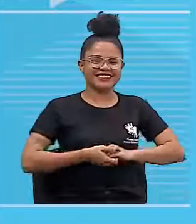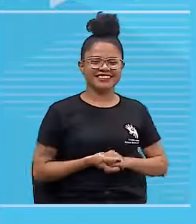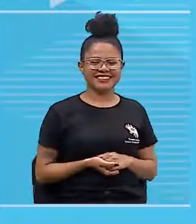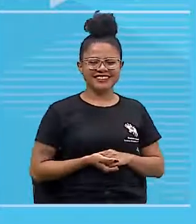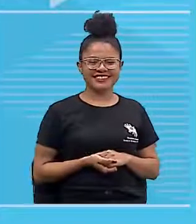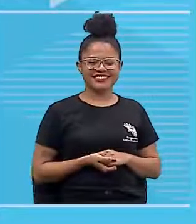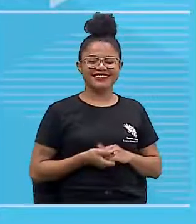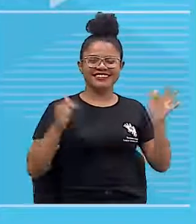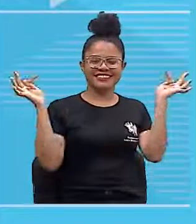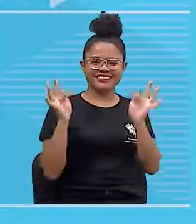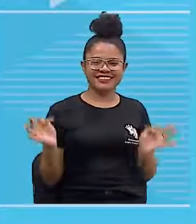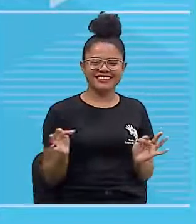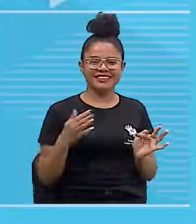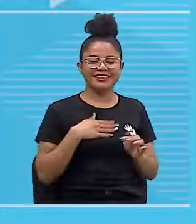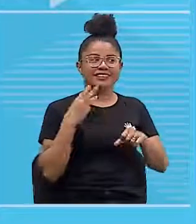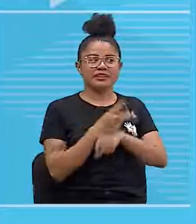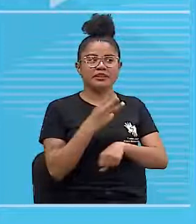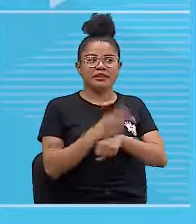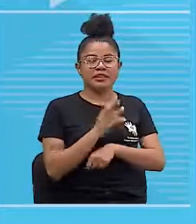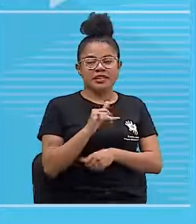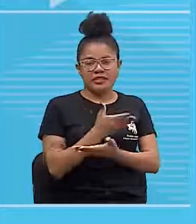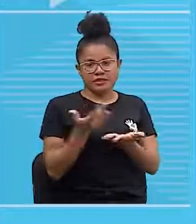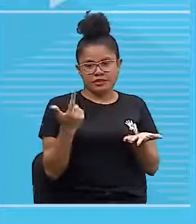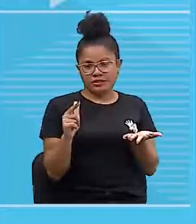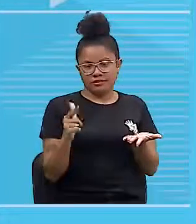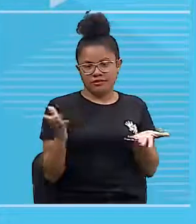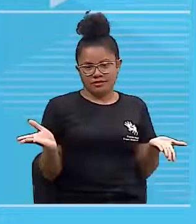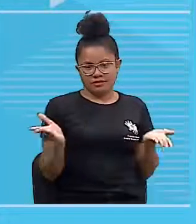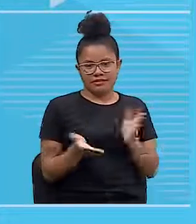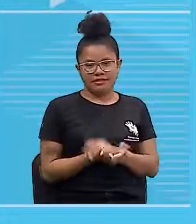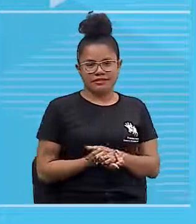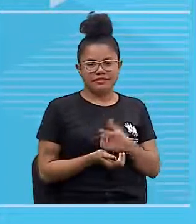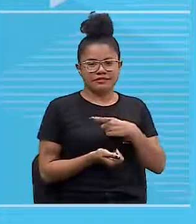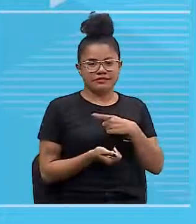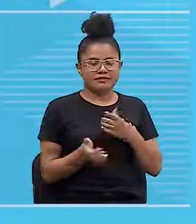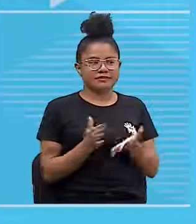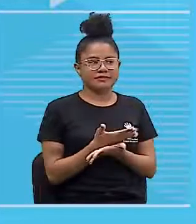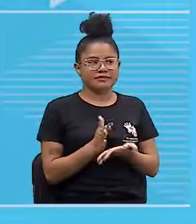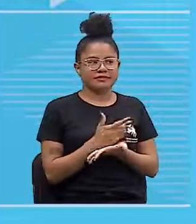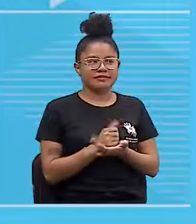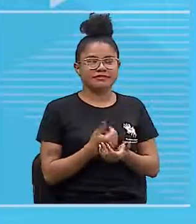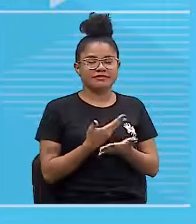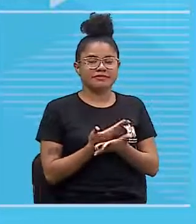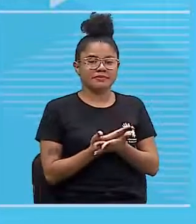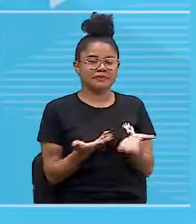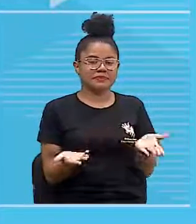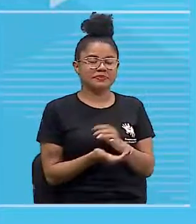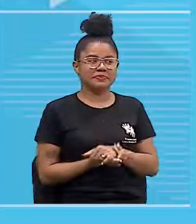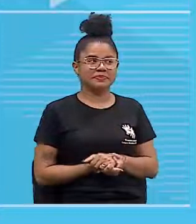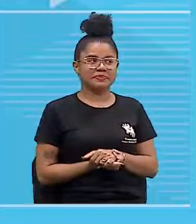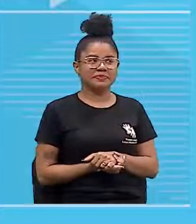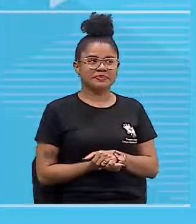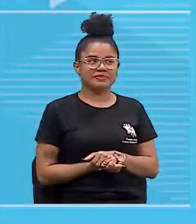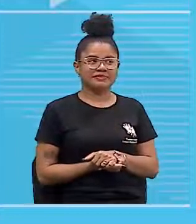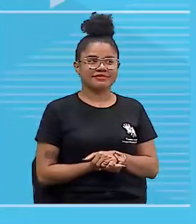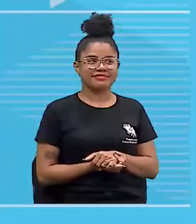muito feliz meu WhatsApp se você não tem eu vou colocar aqui se precisar de material José para estudar o tio Dri te